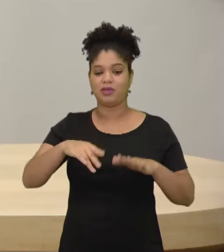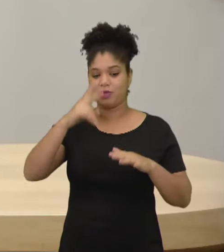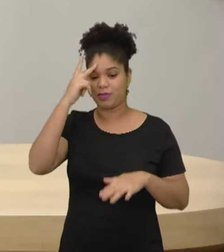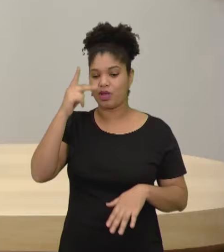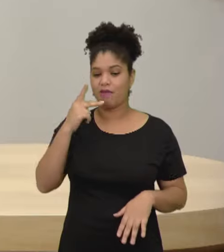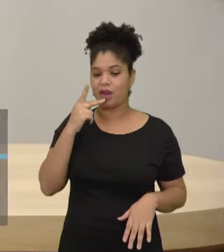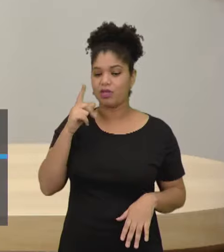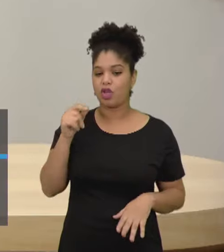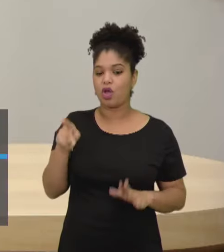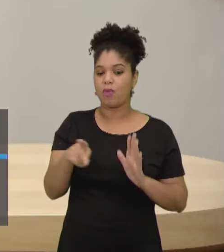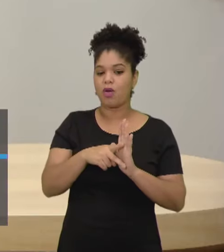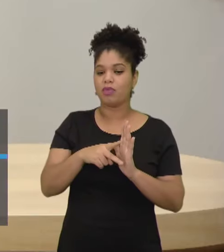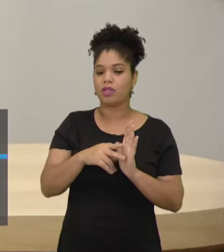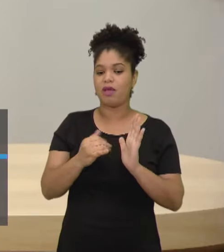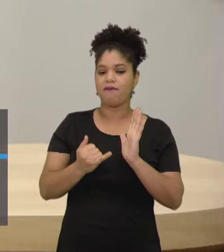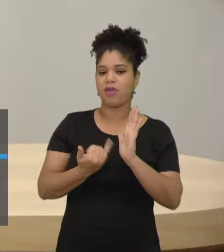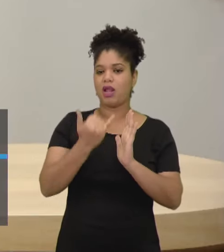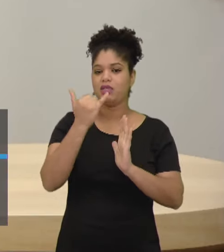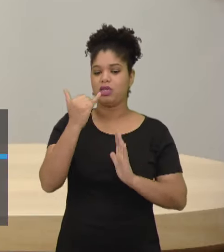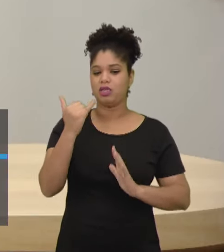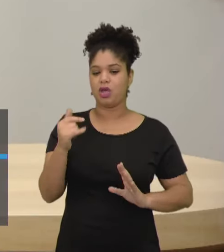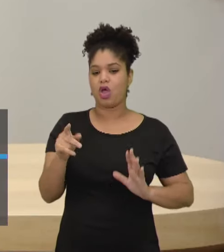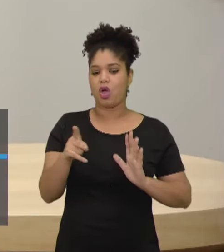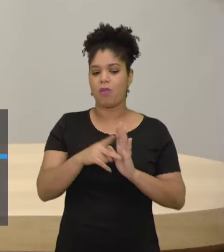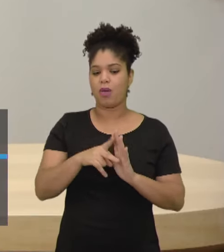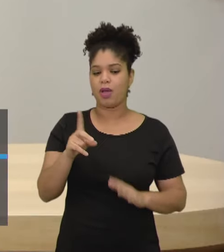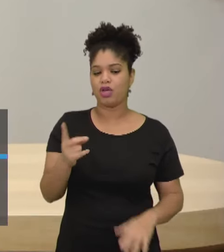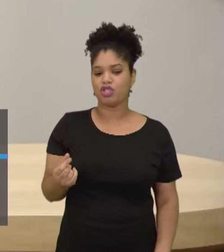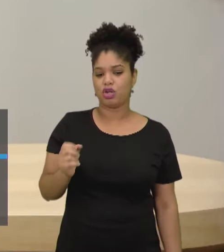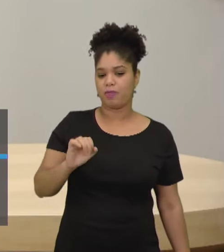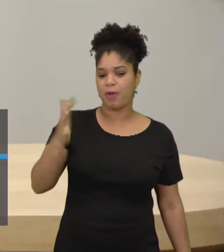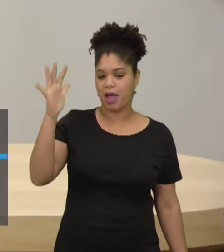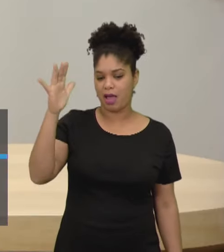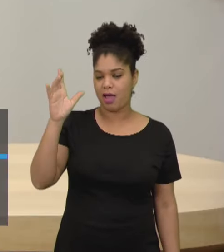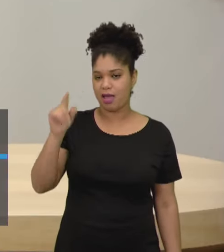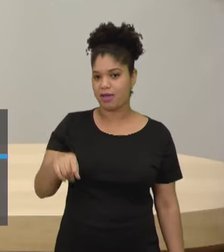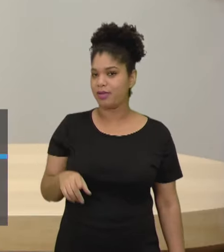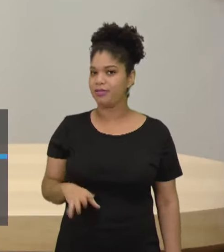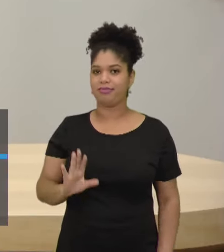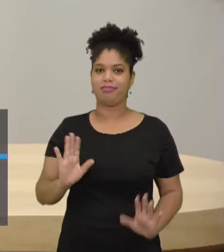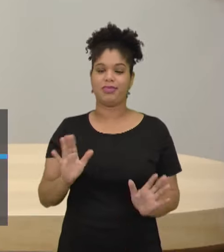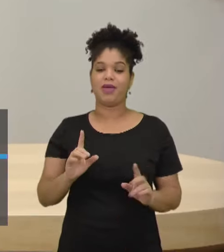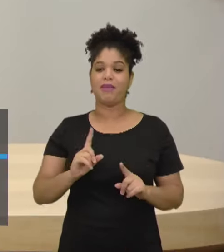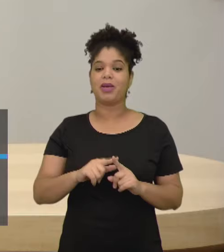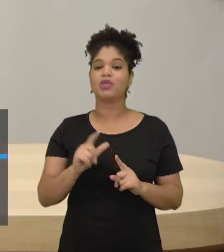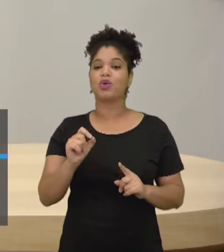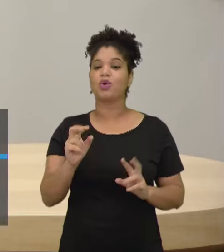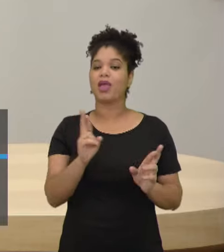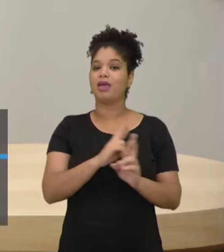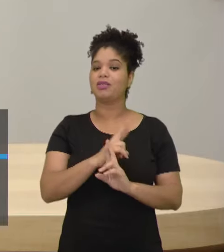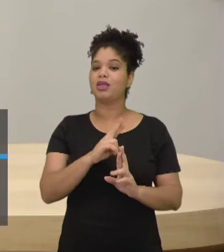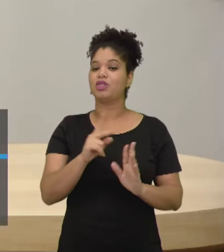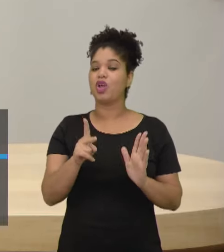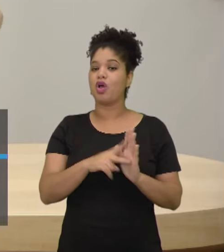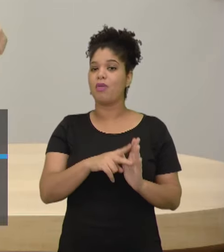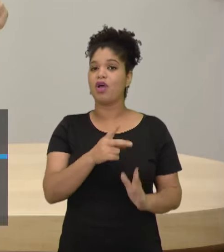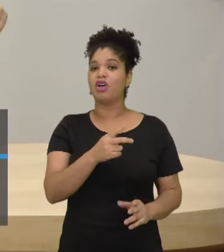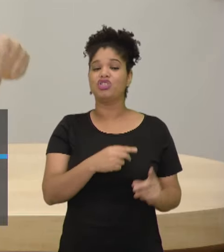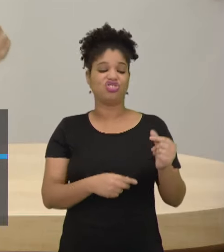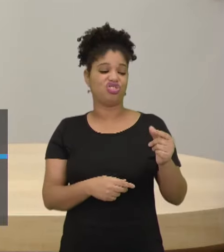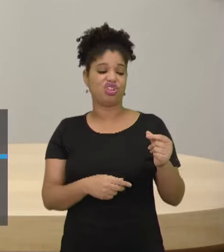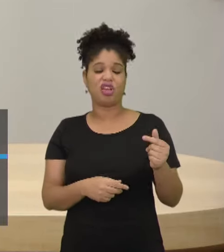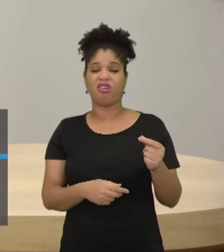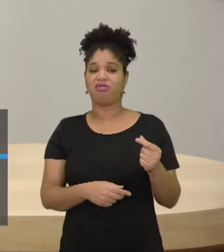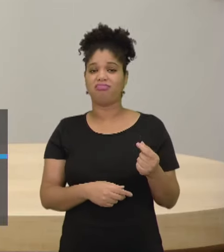fenômeno inflacionário como um aumento de preço. Sim. Mas ela está, antes disso, relacionada à desvalorização da